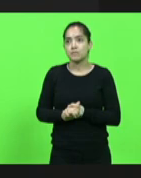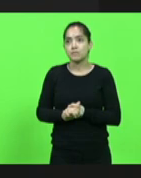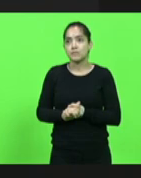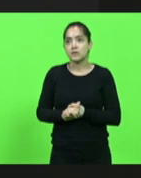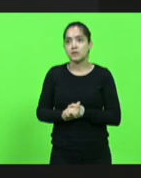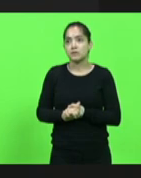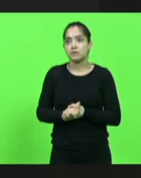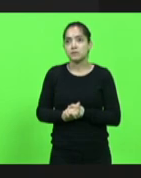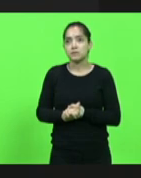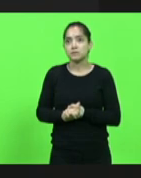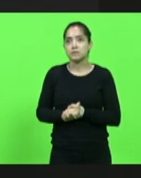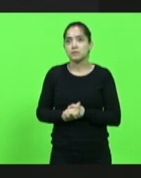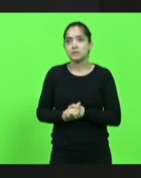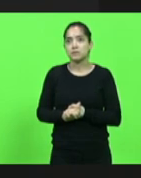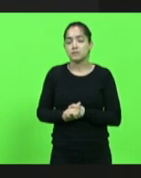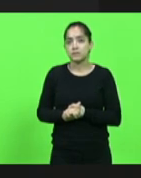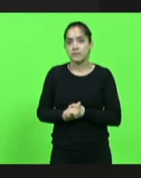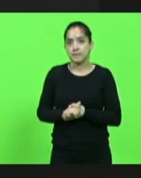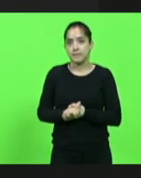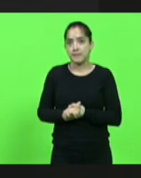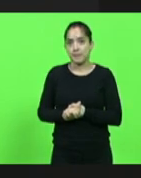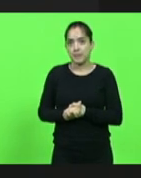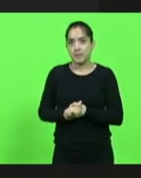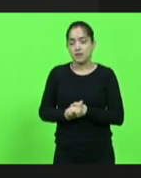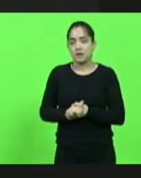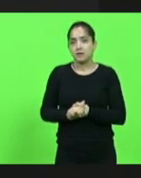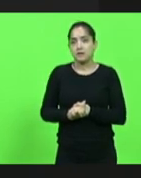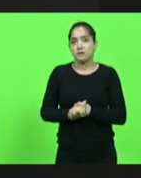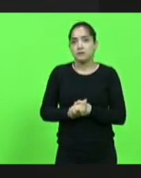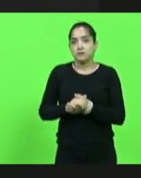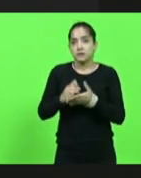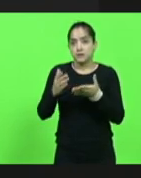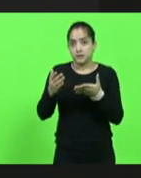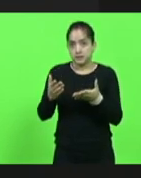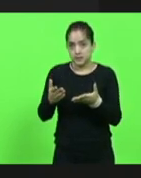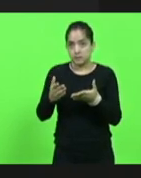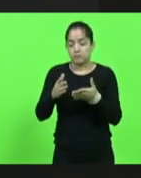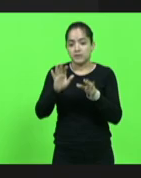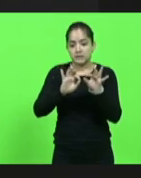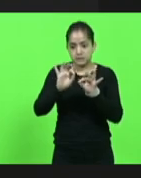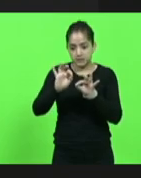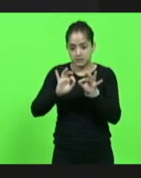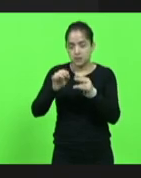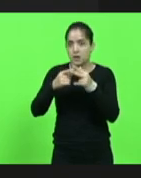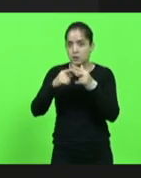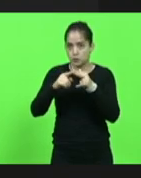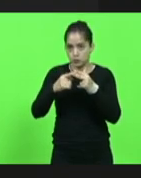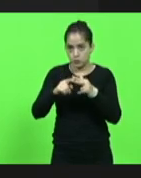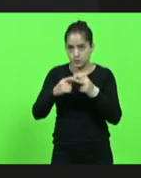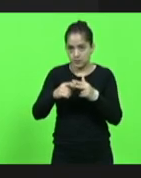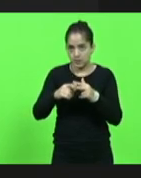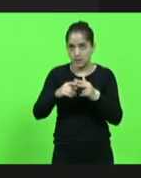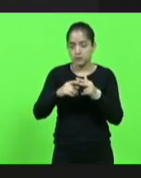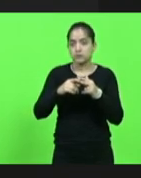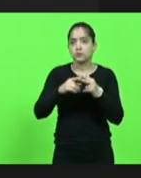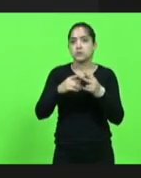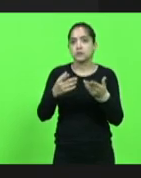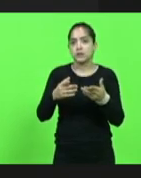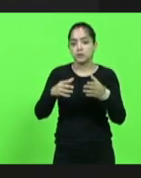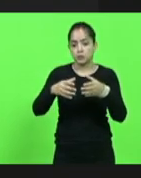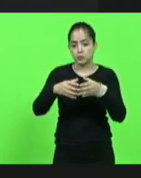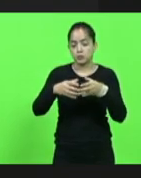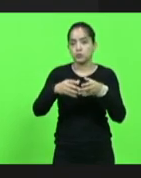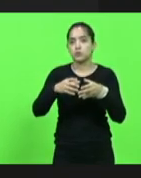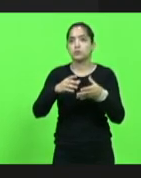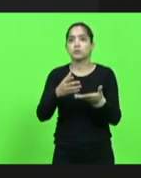Mais um minuto, deputado. Botou meu som aqui. Vai estar sendo ajustado com o TI da Casa e também o